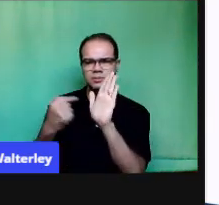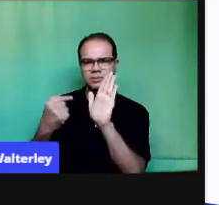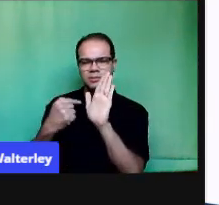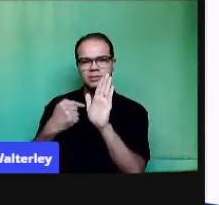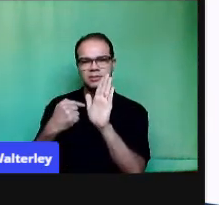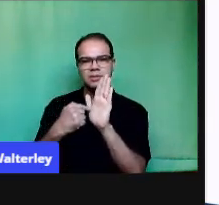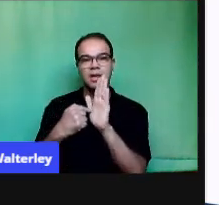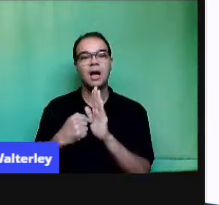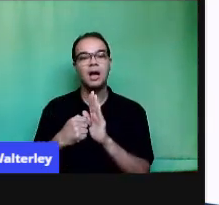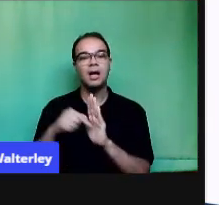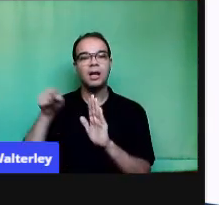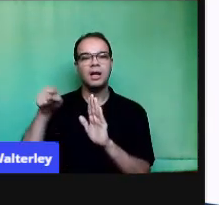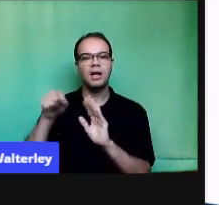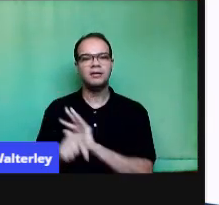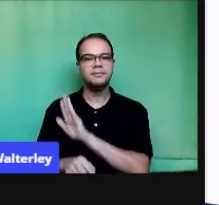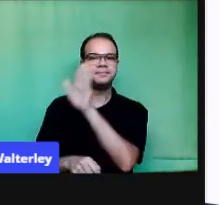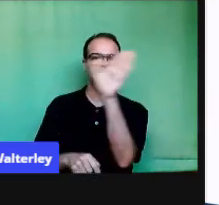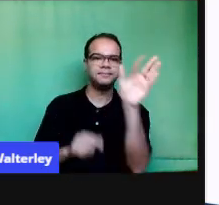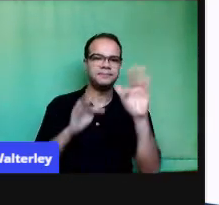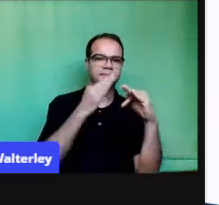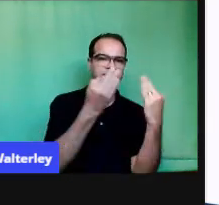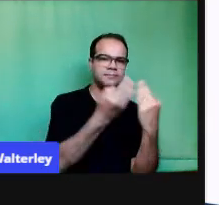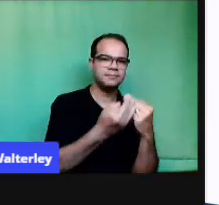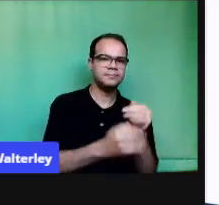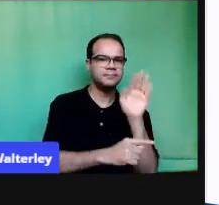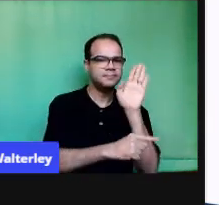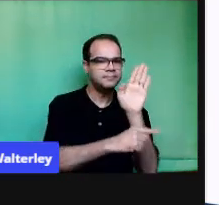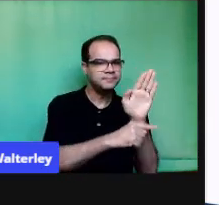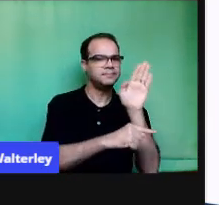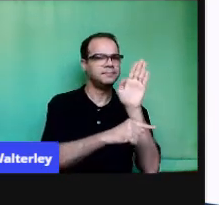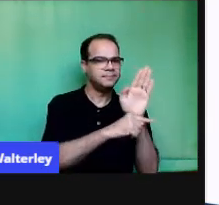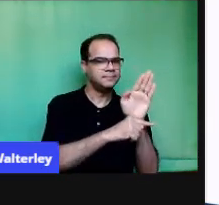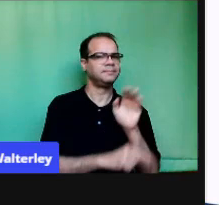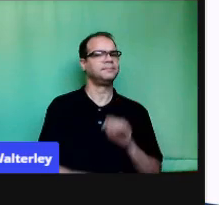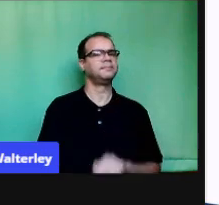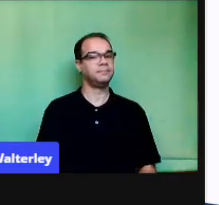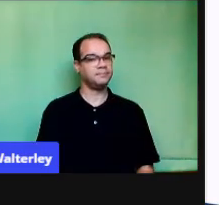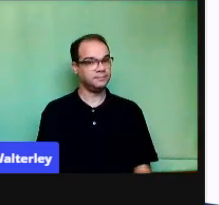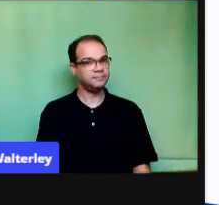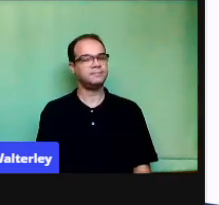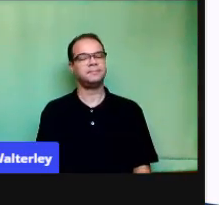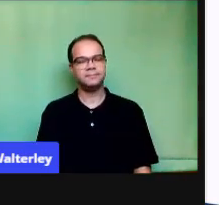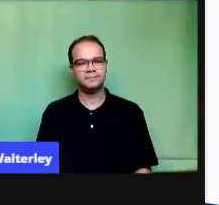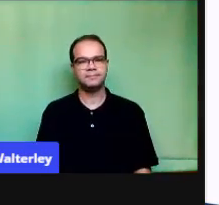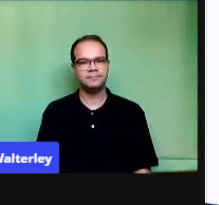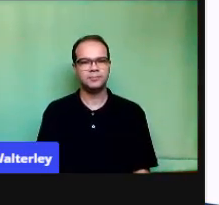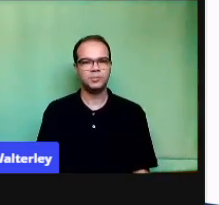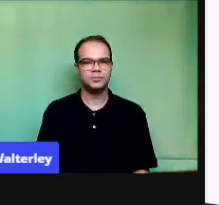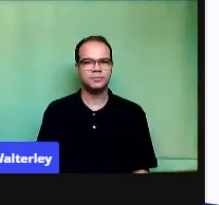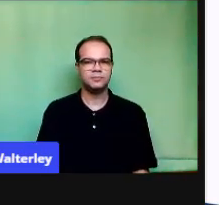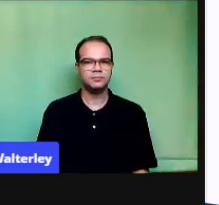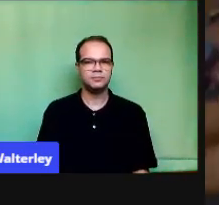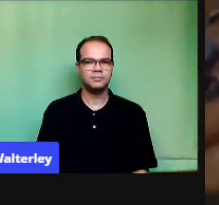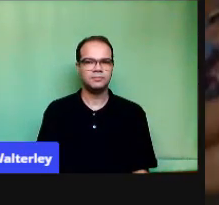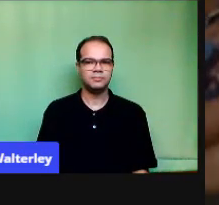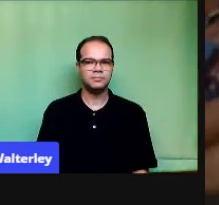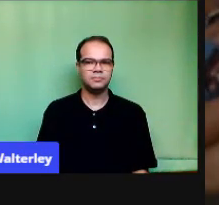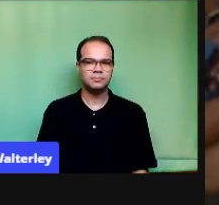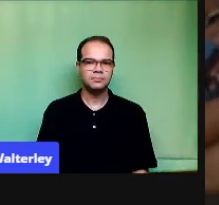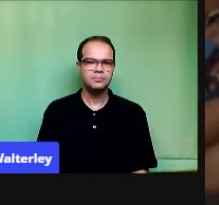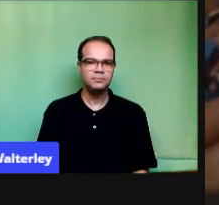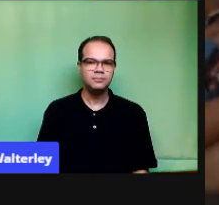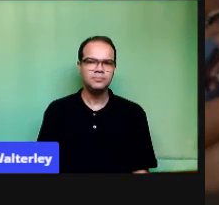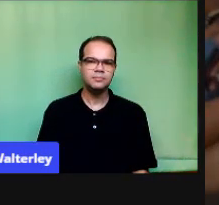tá? Então, essa teoria é uma teoria que surgiu na saúde pública, não foi nem no bem-estar animal. Próximo, por favor. Então,